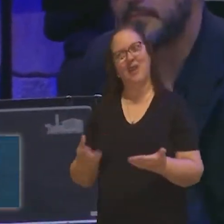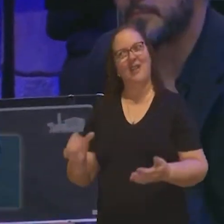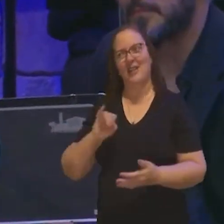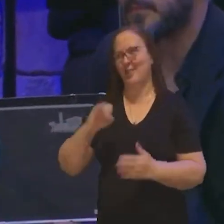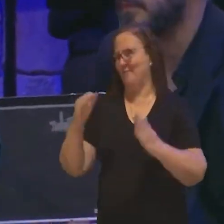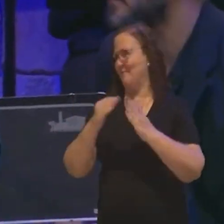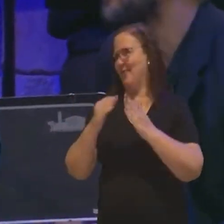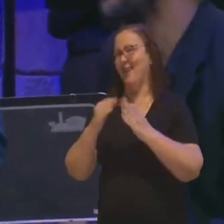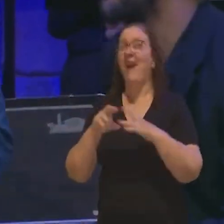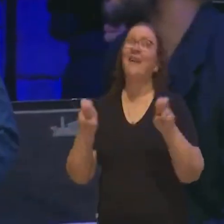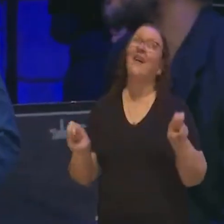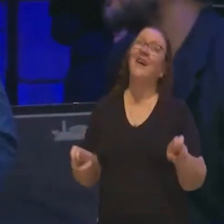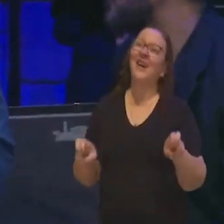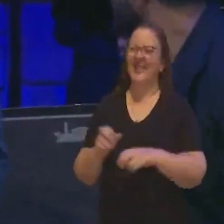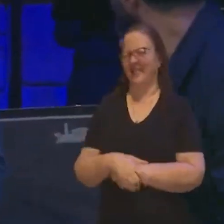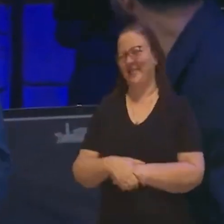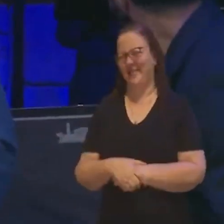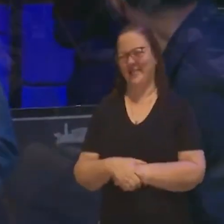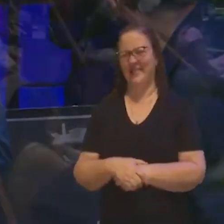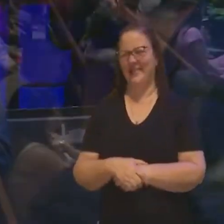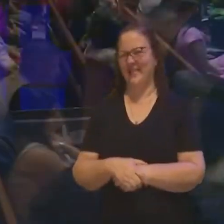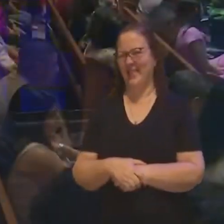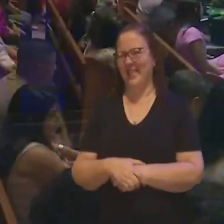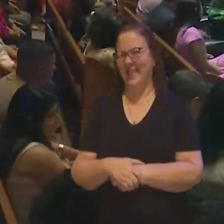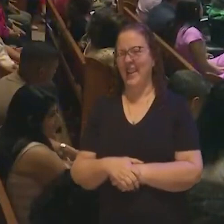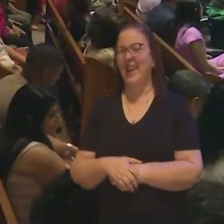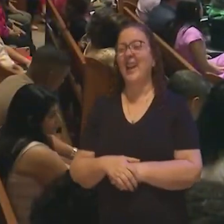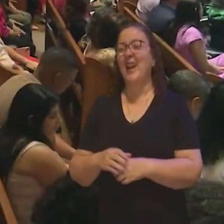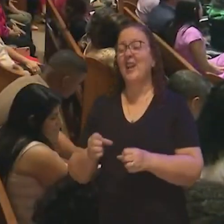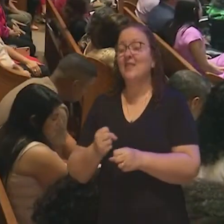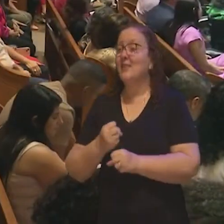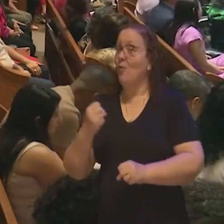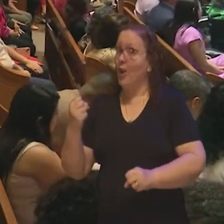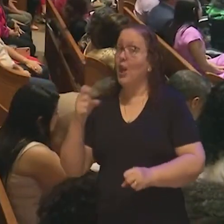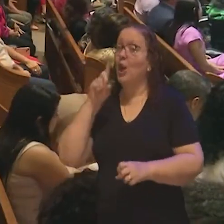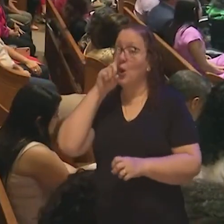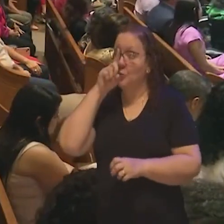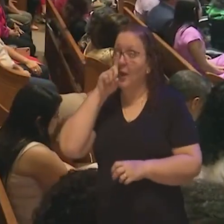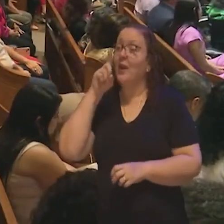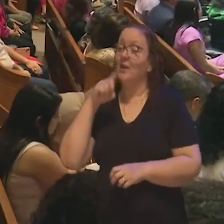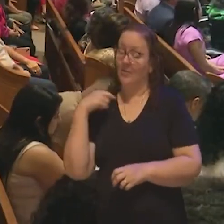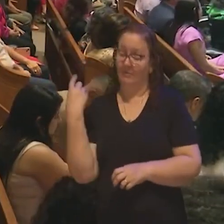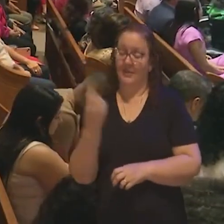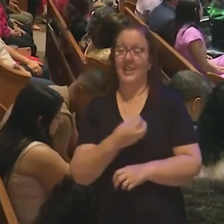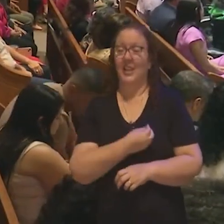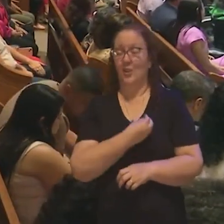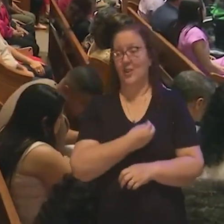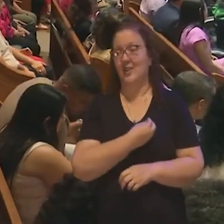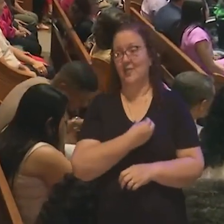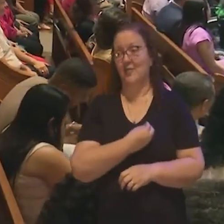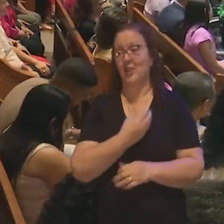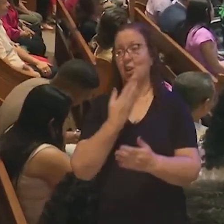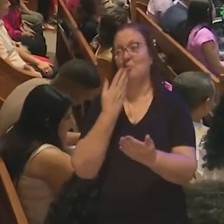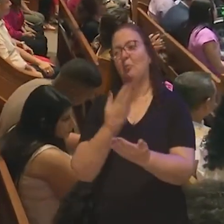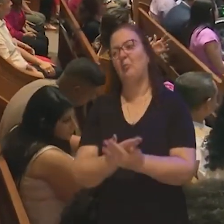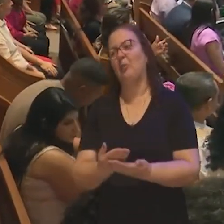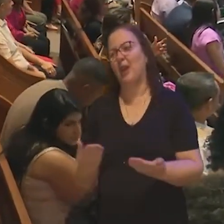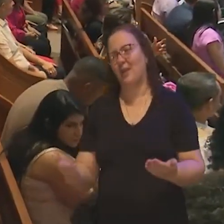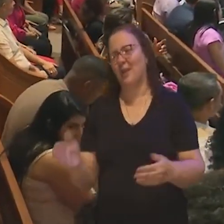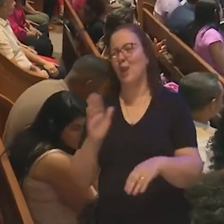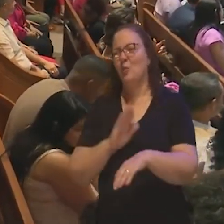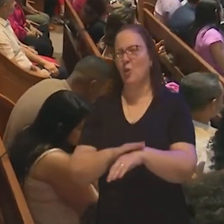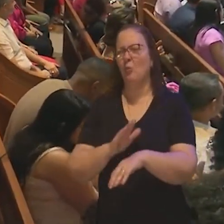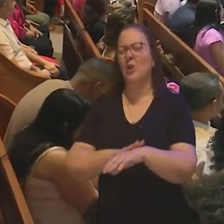em casa. Esse é o grande perigo da vida. Perder alguns